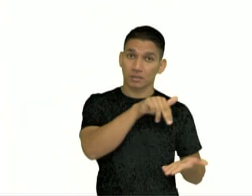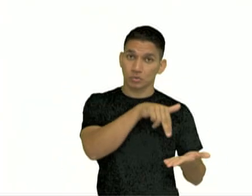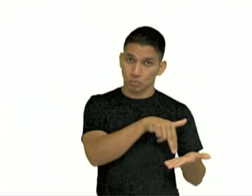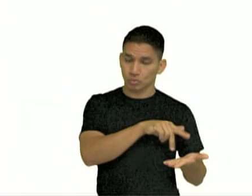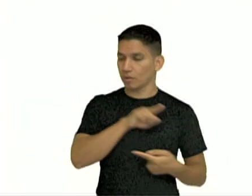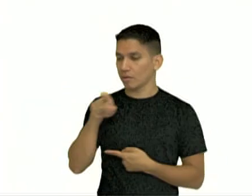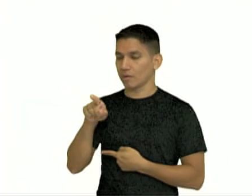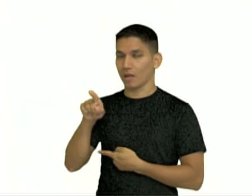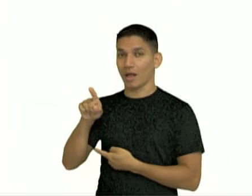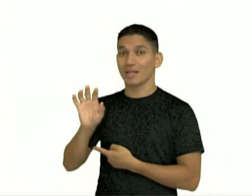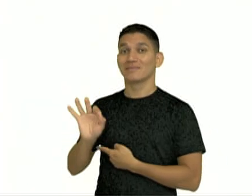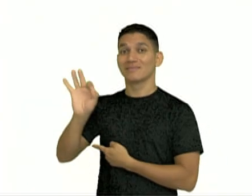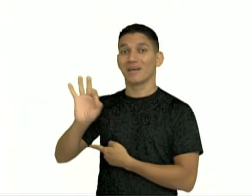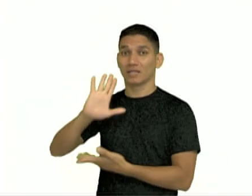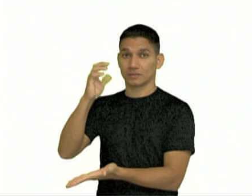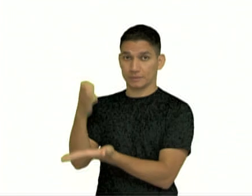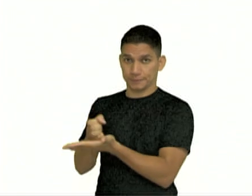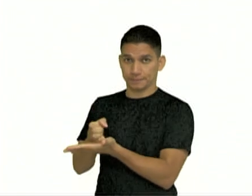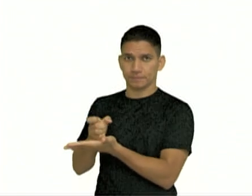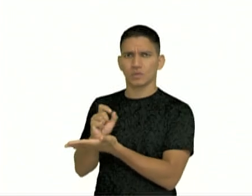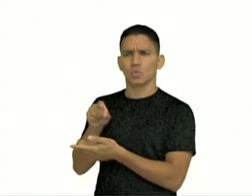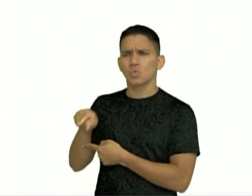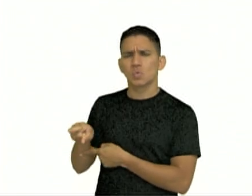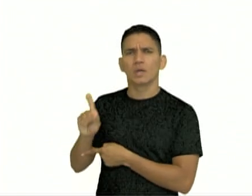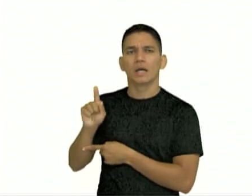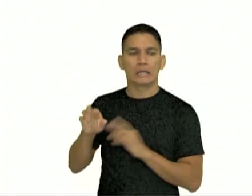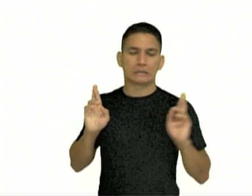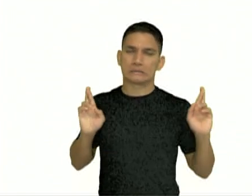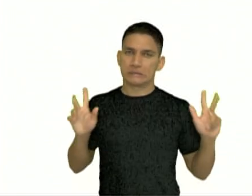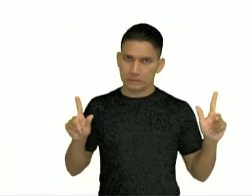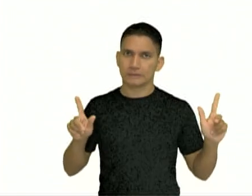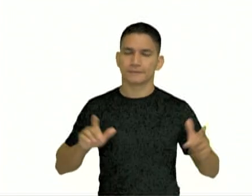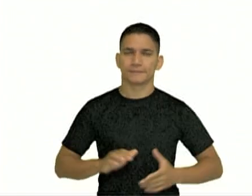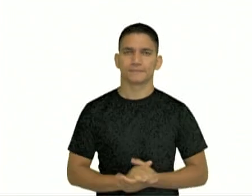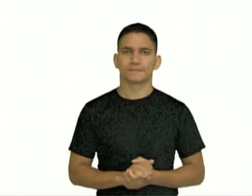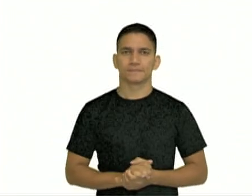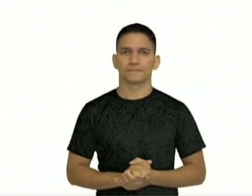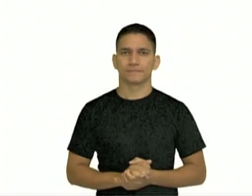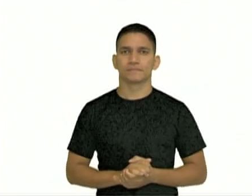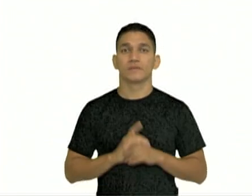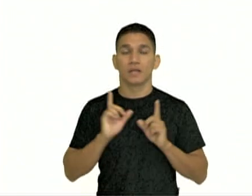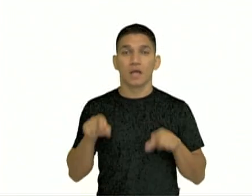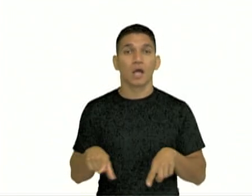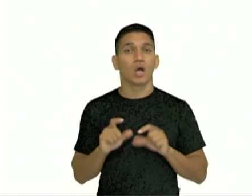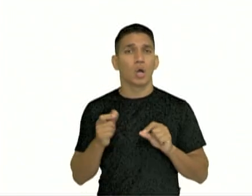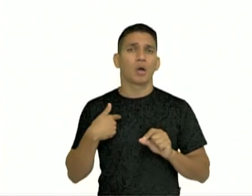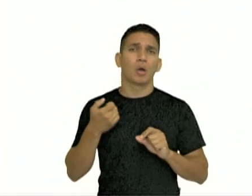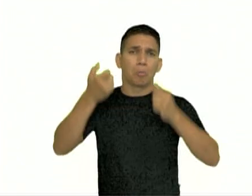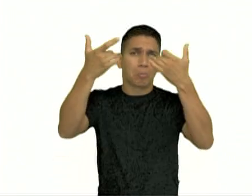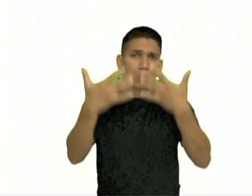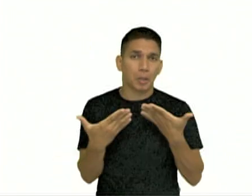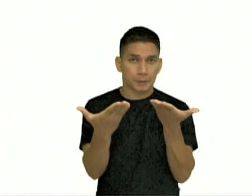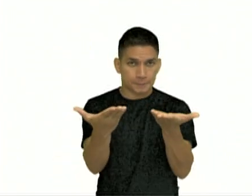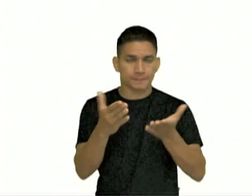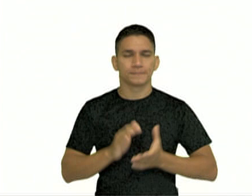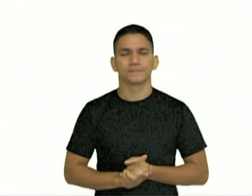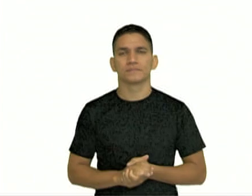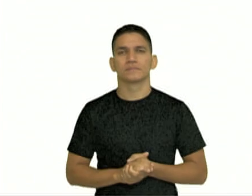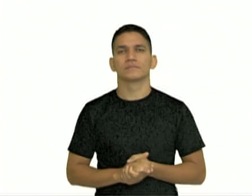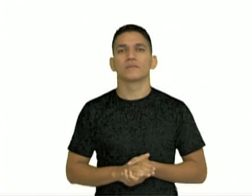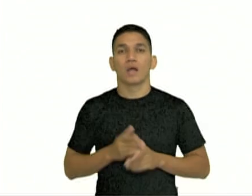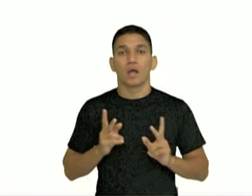a taxa efetiva, que elas são diferentes. Exatamente o que eu mostrei para vocês.